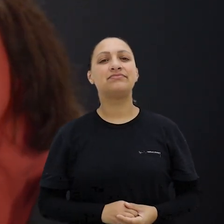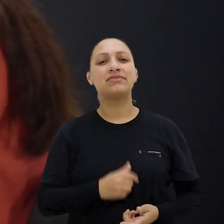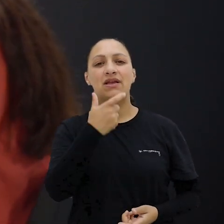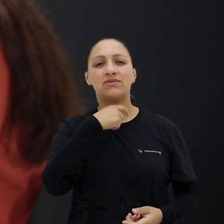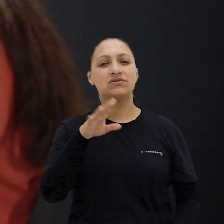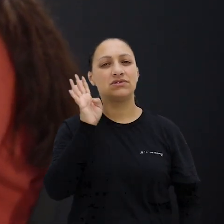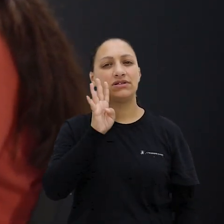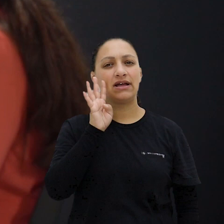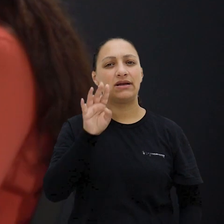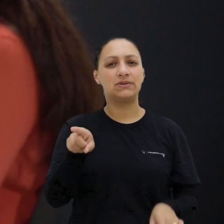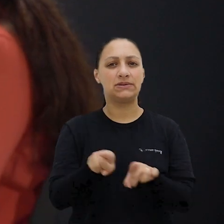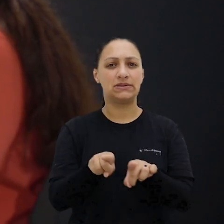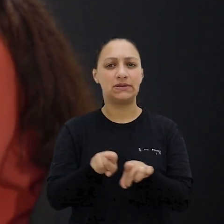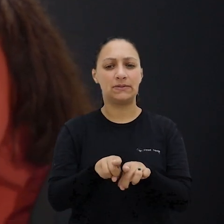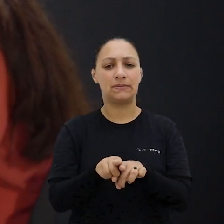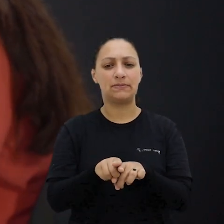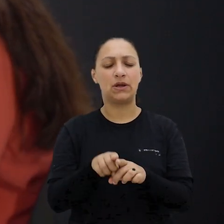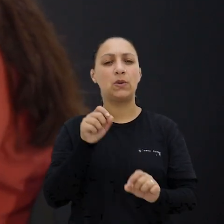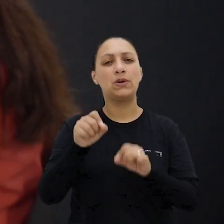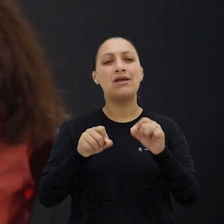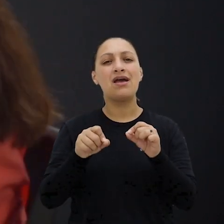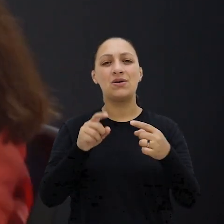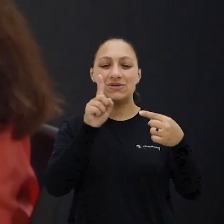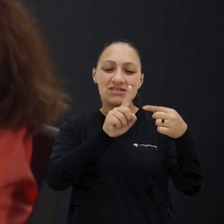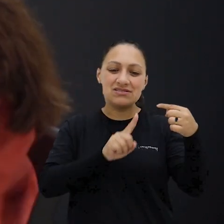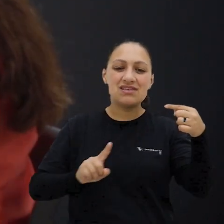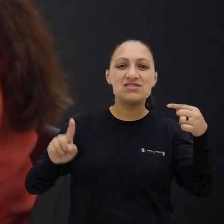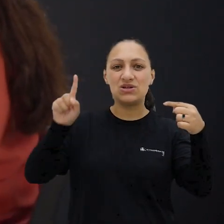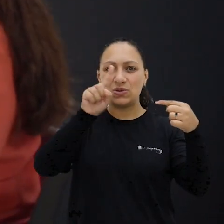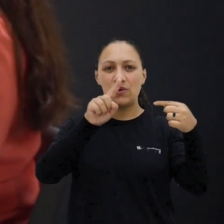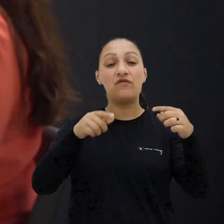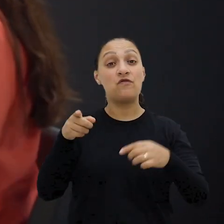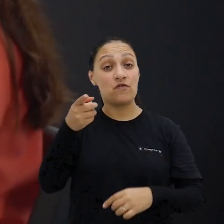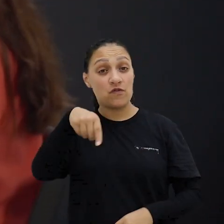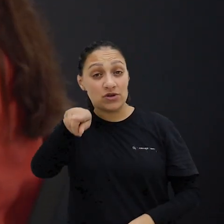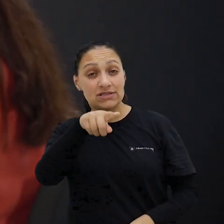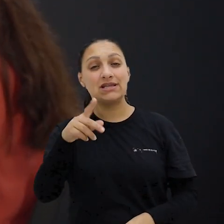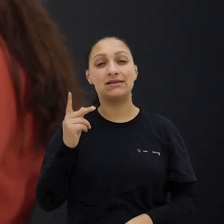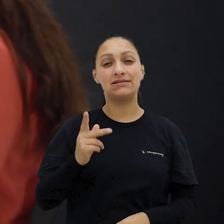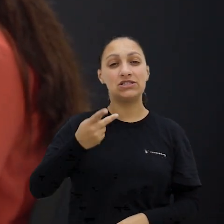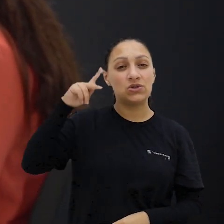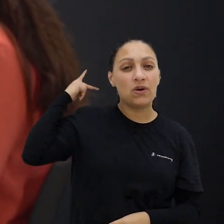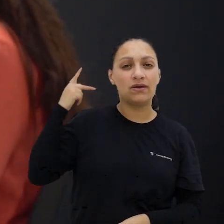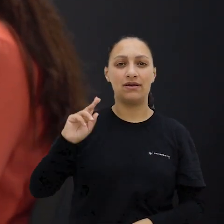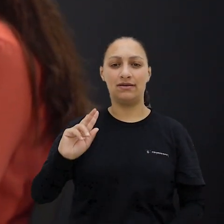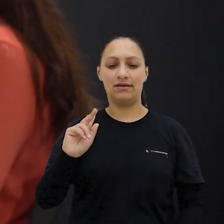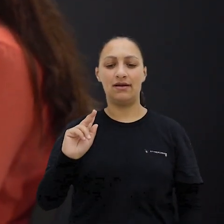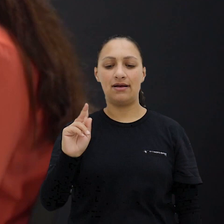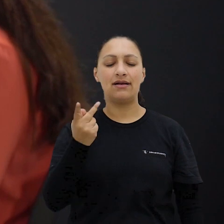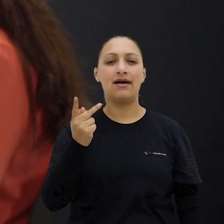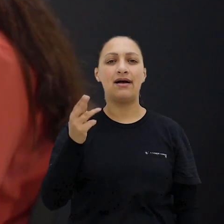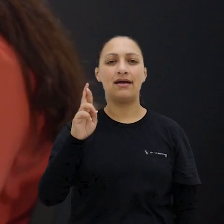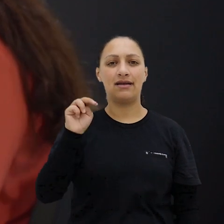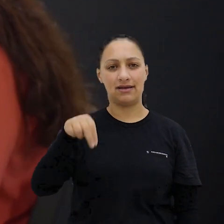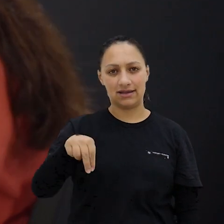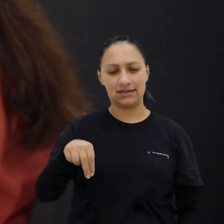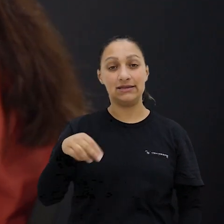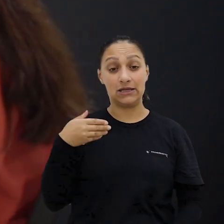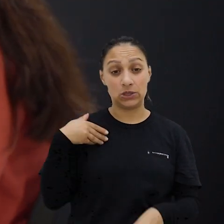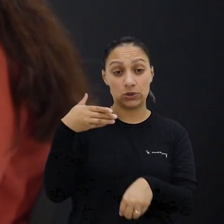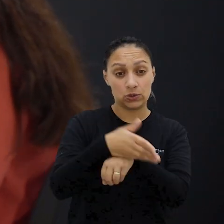Eu acho que é legal, assim, essa questão cíclica, que é muito legal, assim, vocês têm um histórico, né, HRN, entrou no